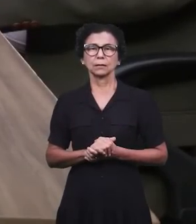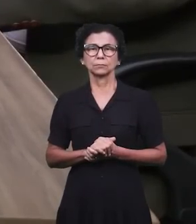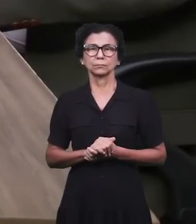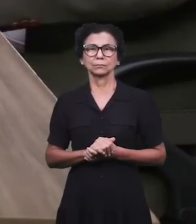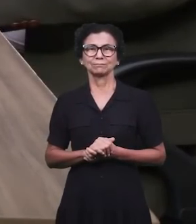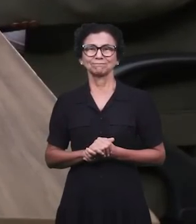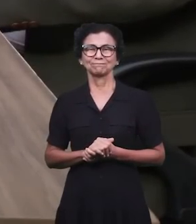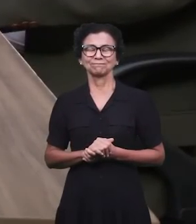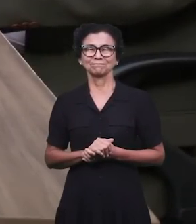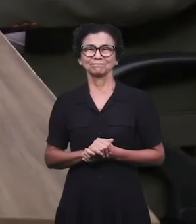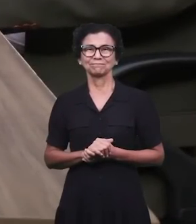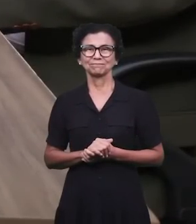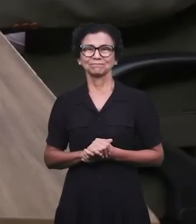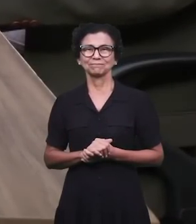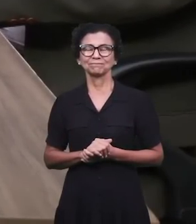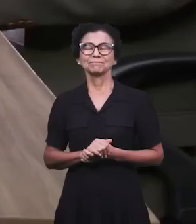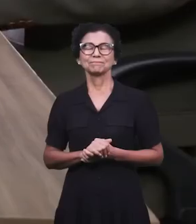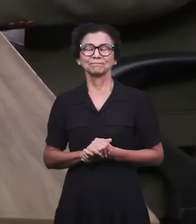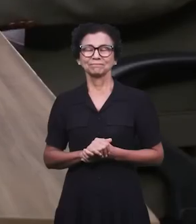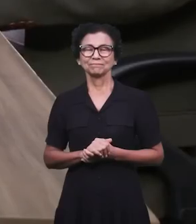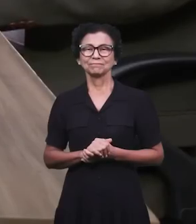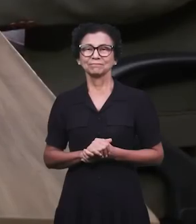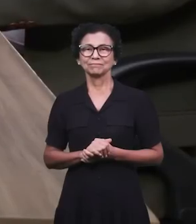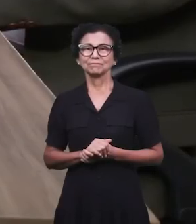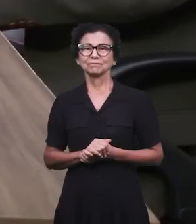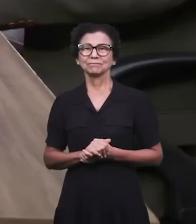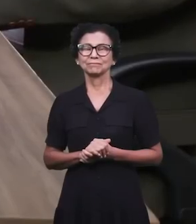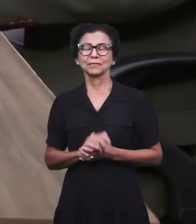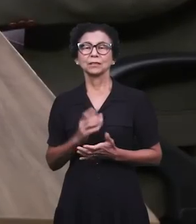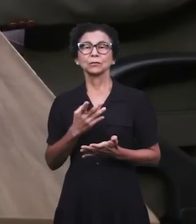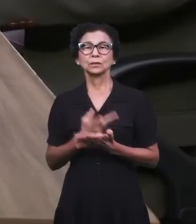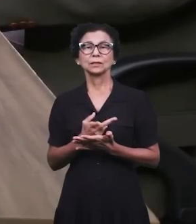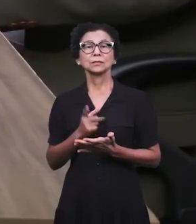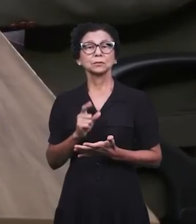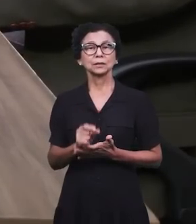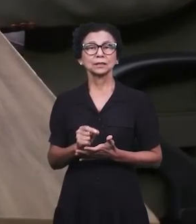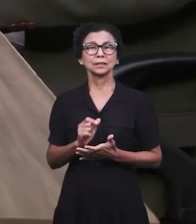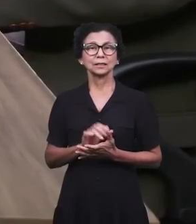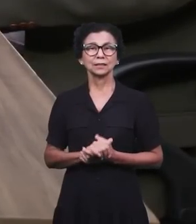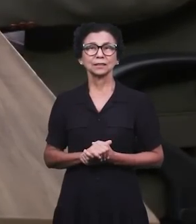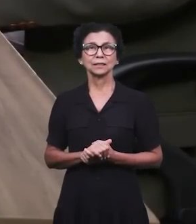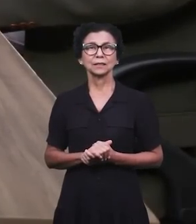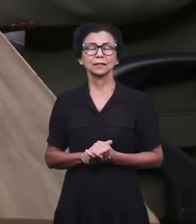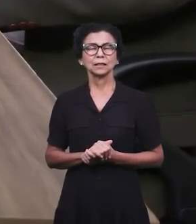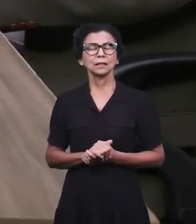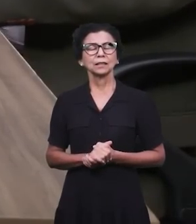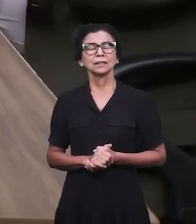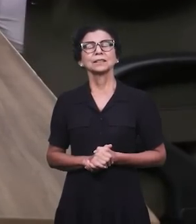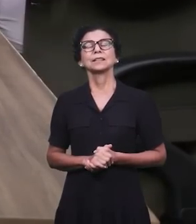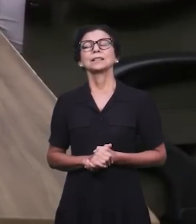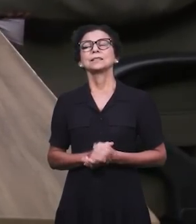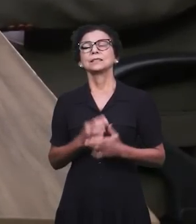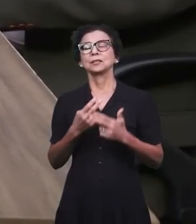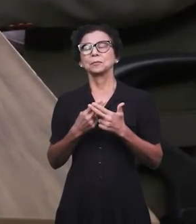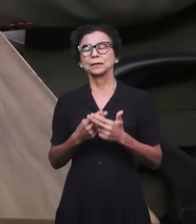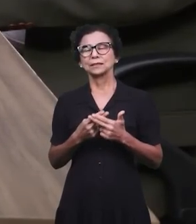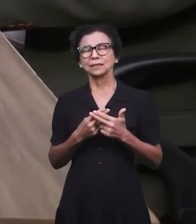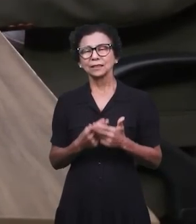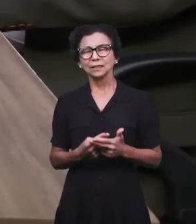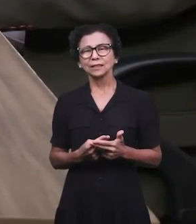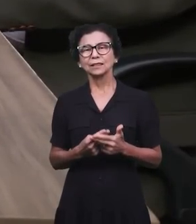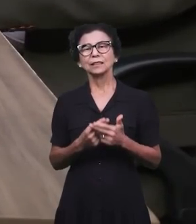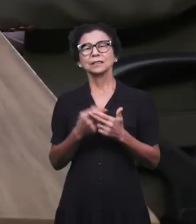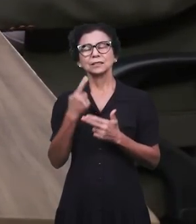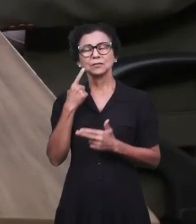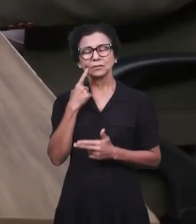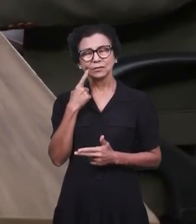ela faz? Sempre que o Senhor restaura a nossa vida, ele restaura ao ponto inicial. E aí tem um texto que até o pastor Miguel comentou lá com